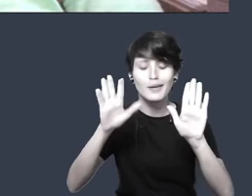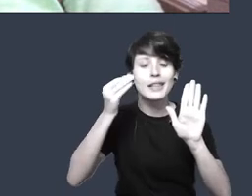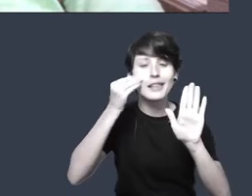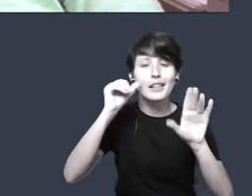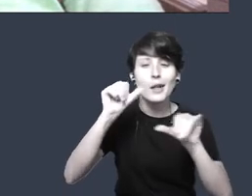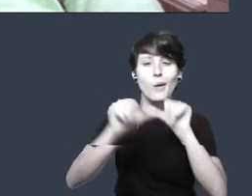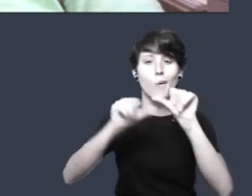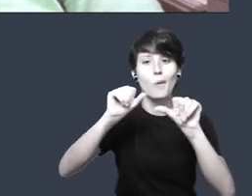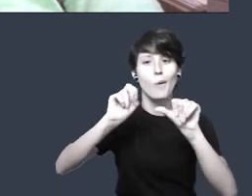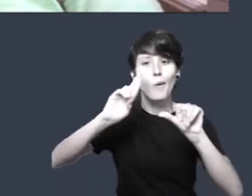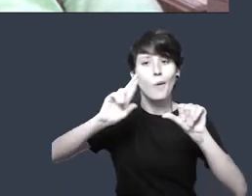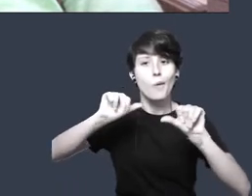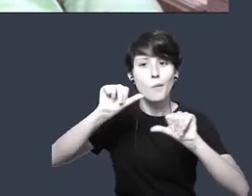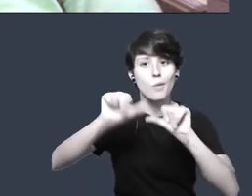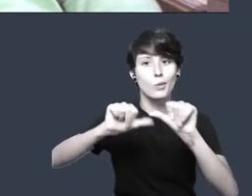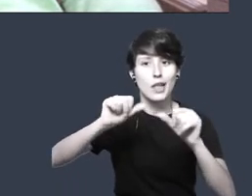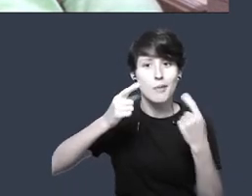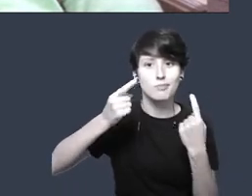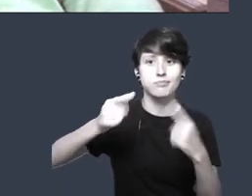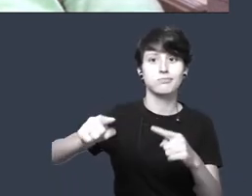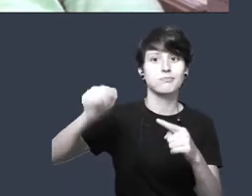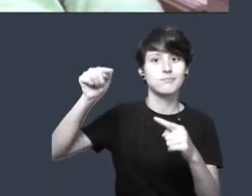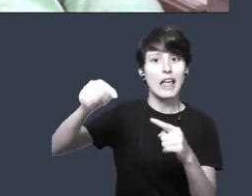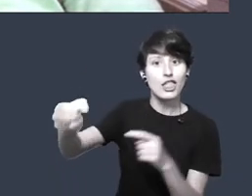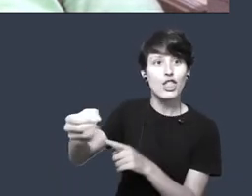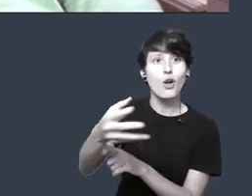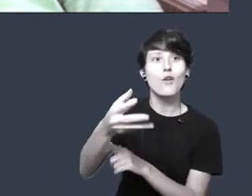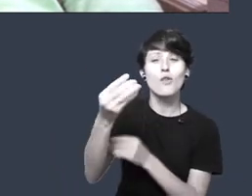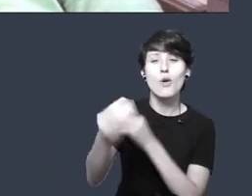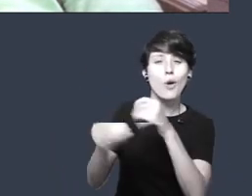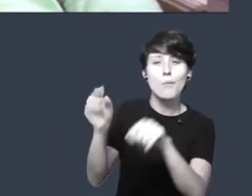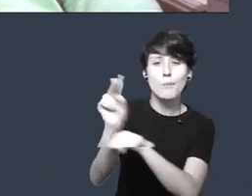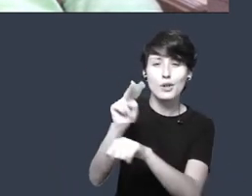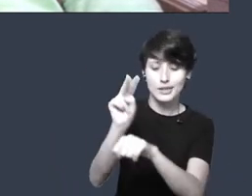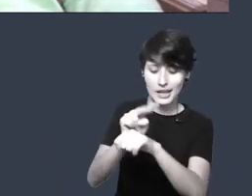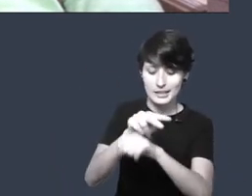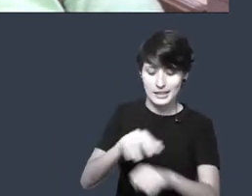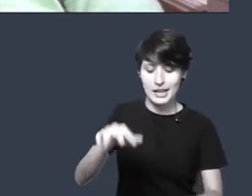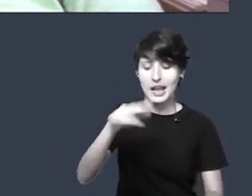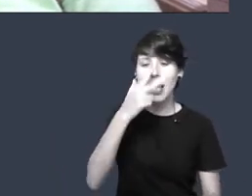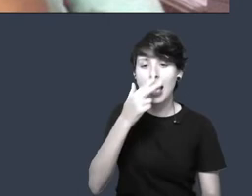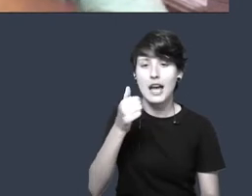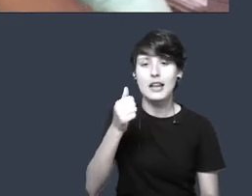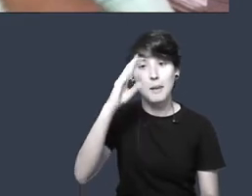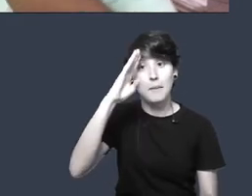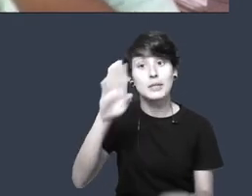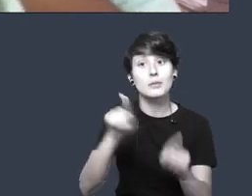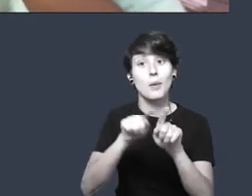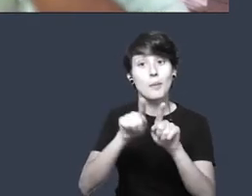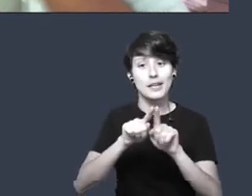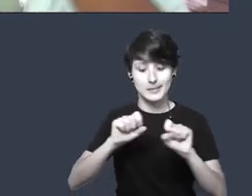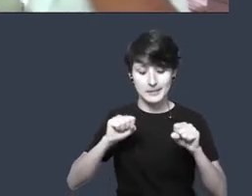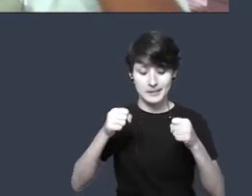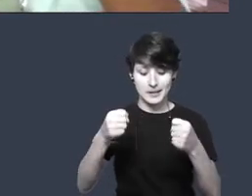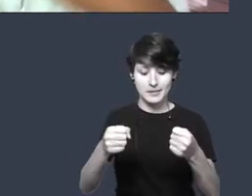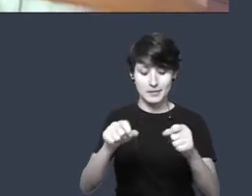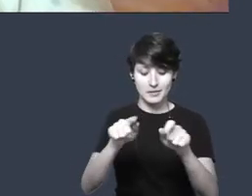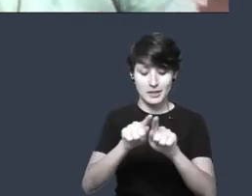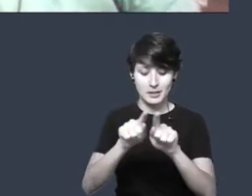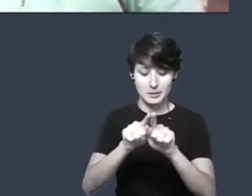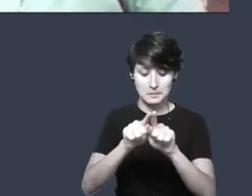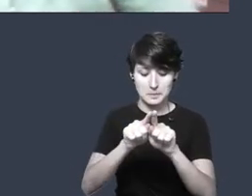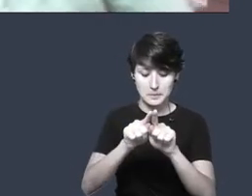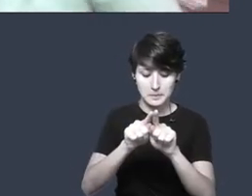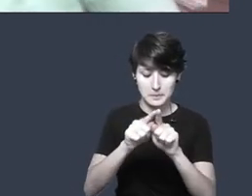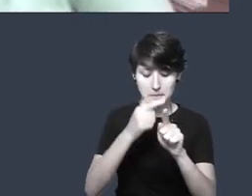ou atacar um algoritmo que foi criado, né? Então, como é que você protege? Então, tem toda a área agora, especialmente na área de defesa, por exemplo,